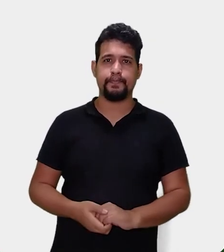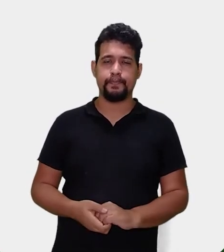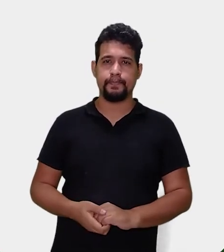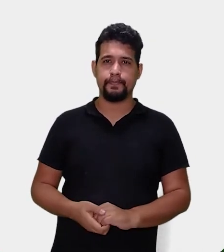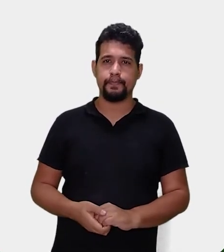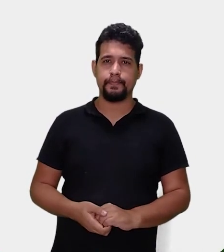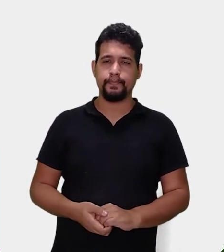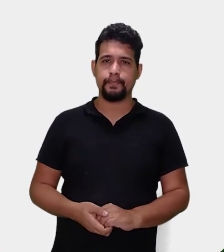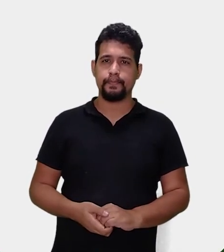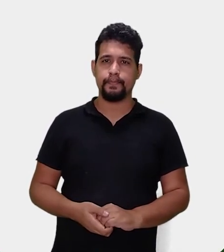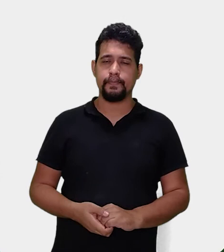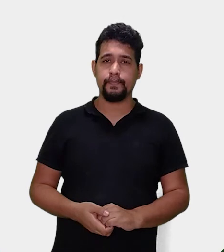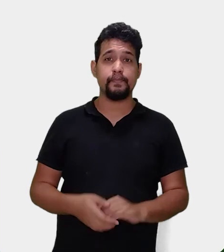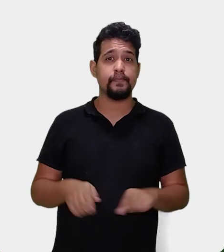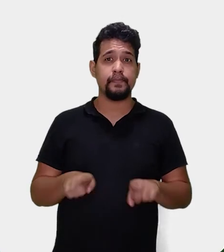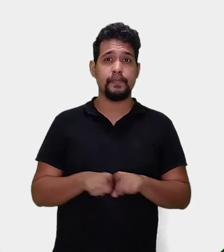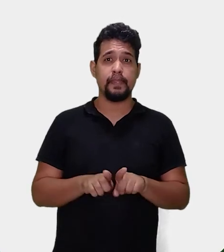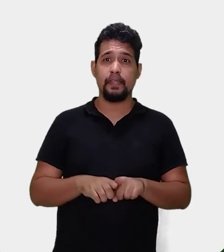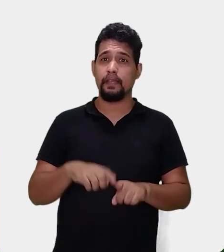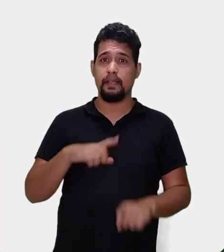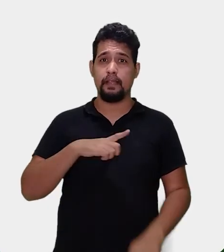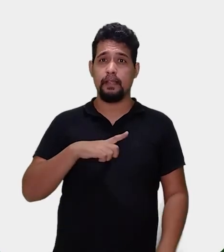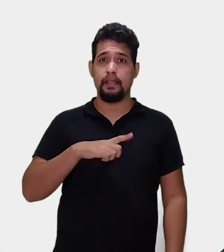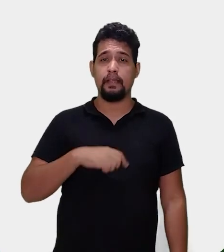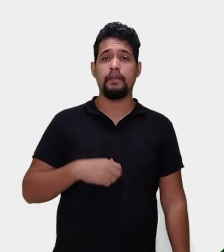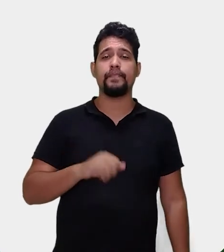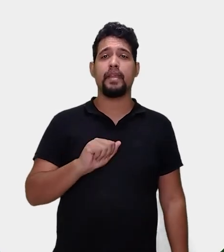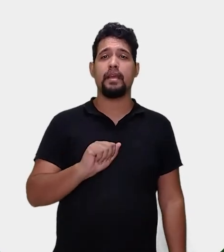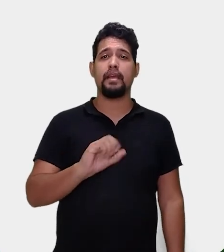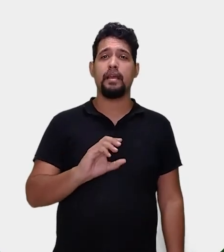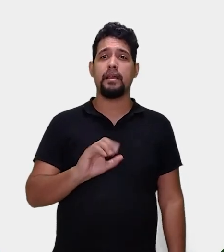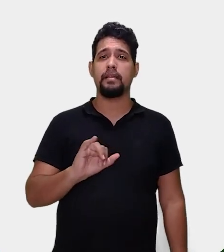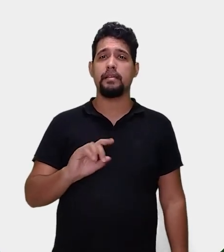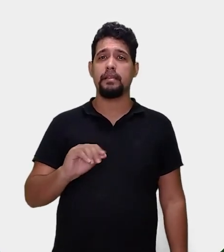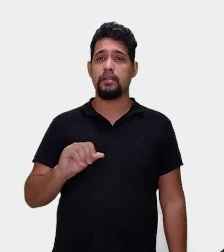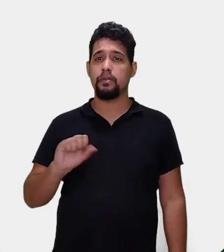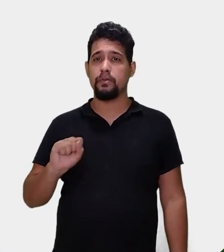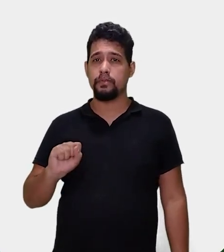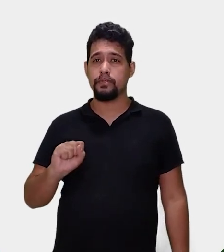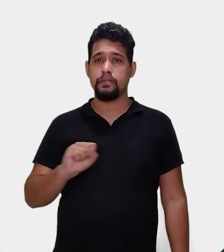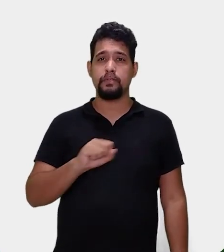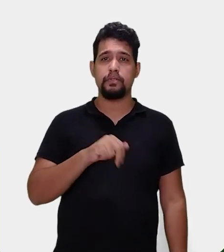gordura. Os ácidos nucleicos, né? Então, eles são